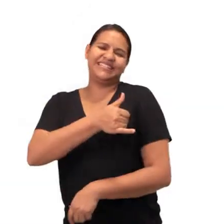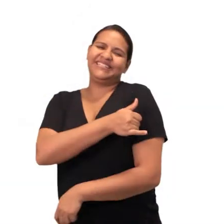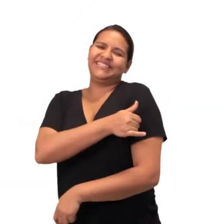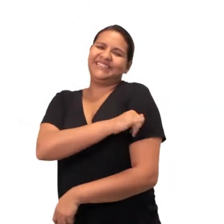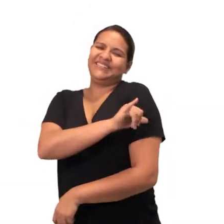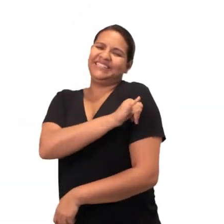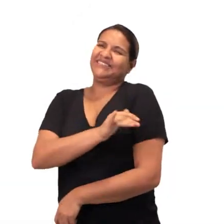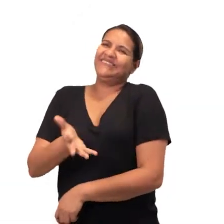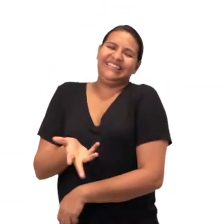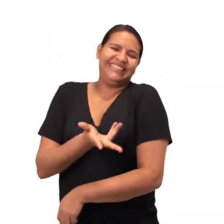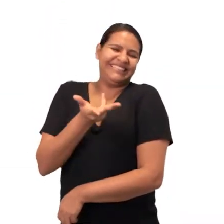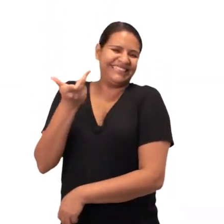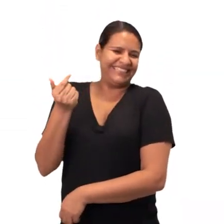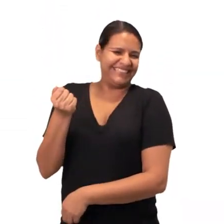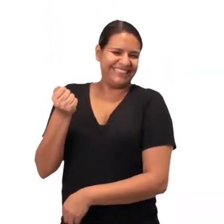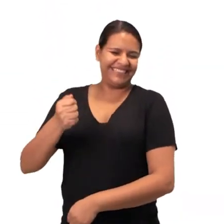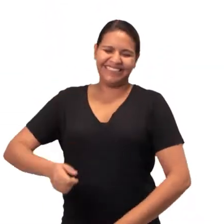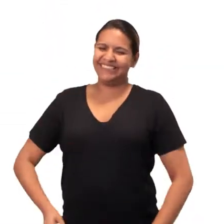Janeiro.